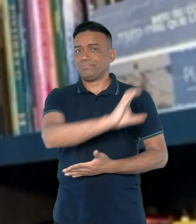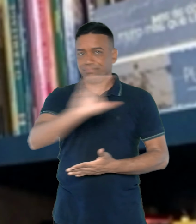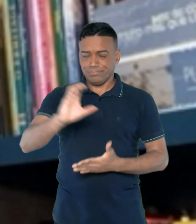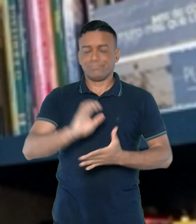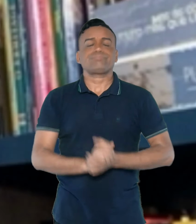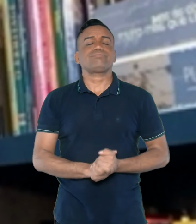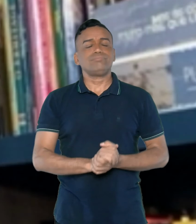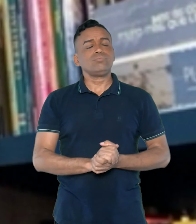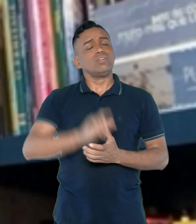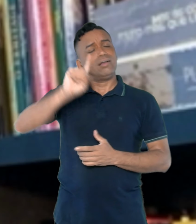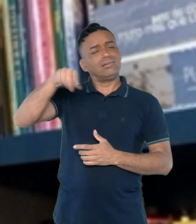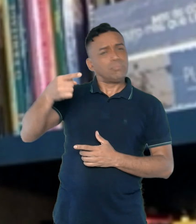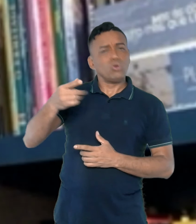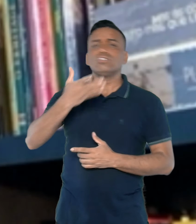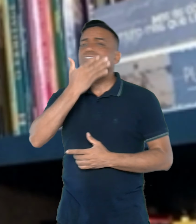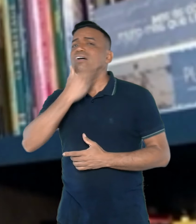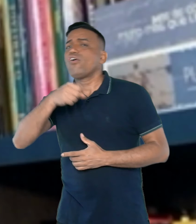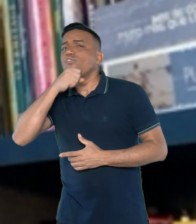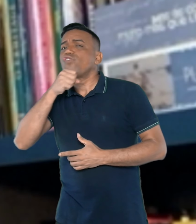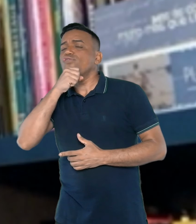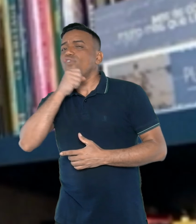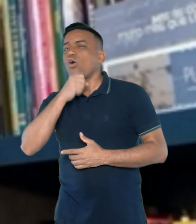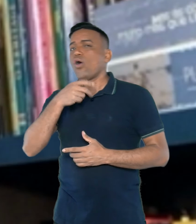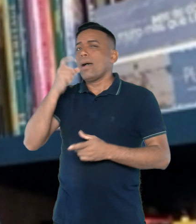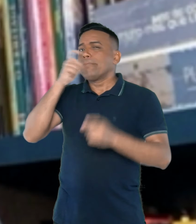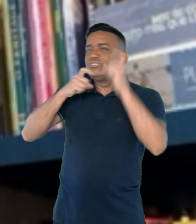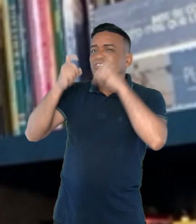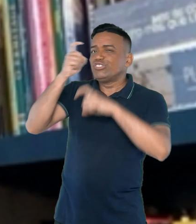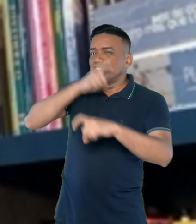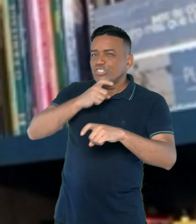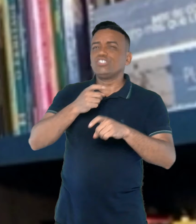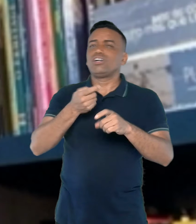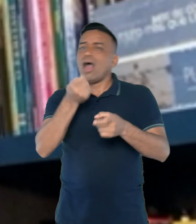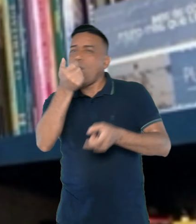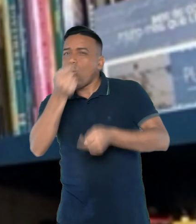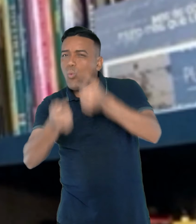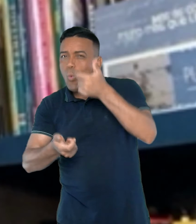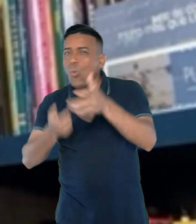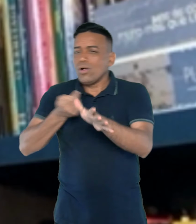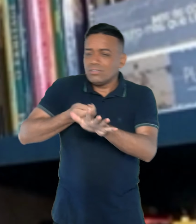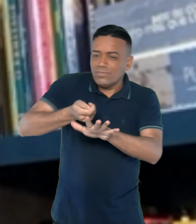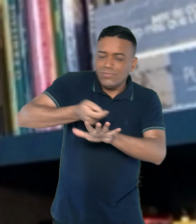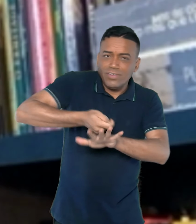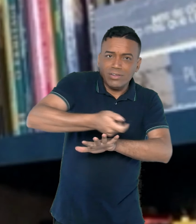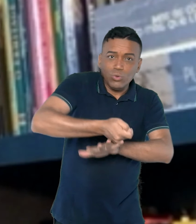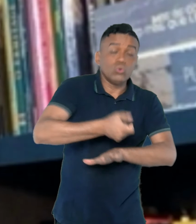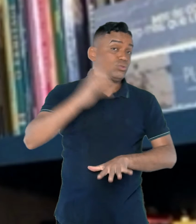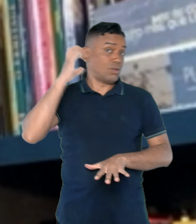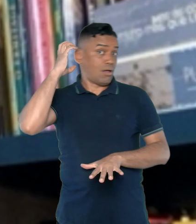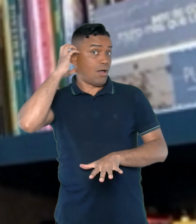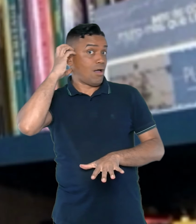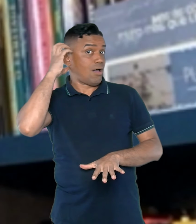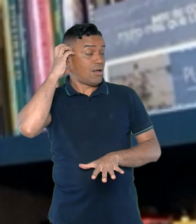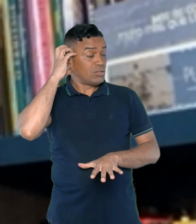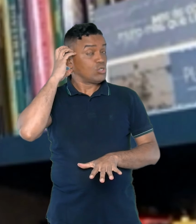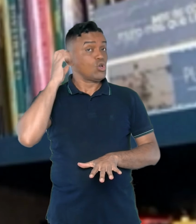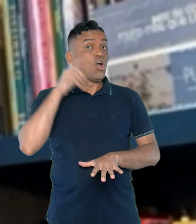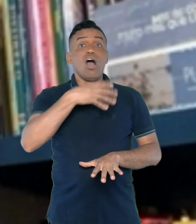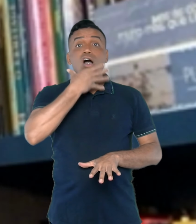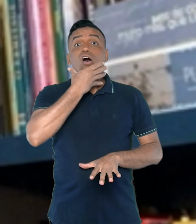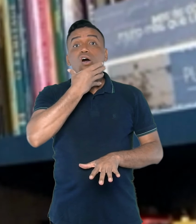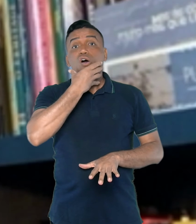o avô ali ouvindo também algumas mentiras, algumas fake news por meio do rádio, ou até mesmo no celular, que é um avô mais conectado